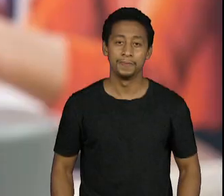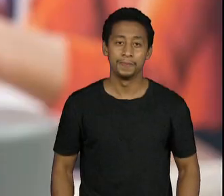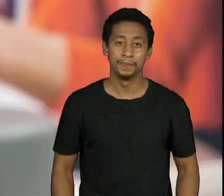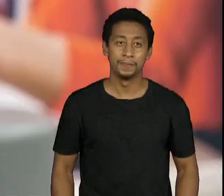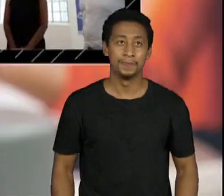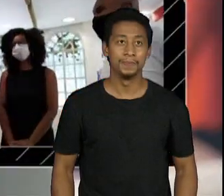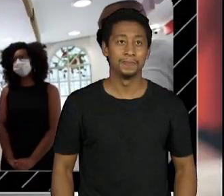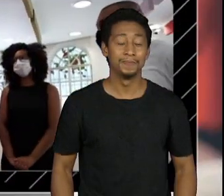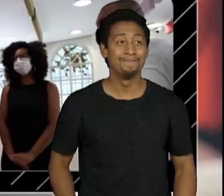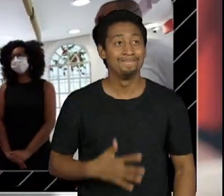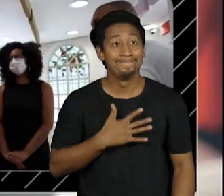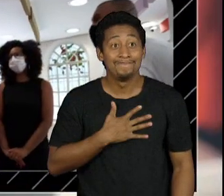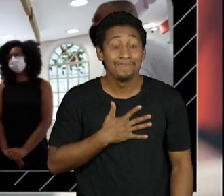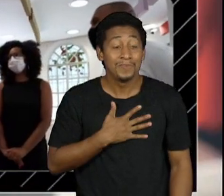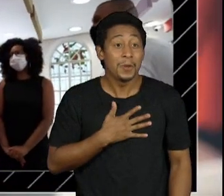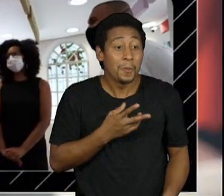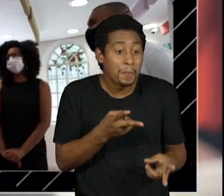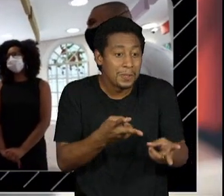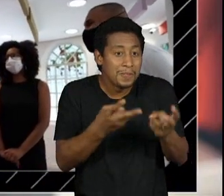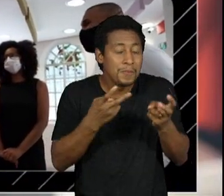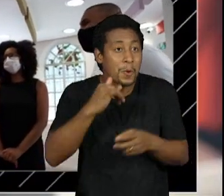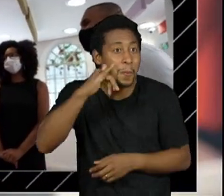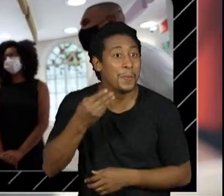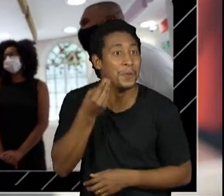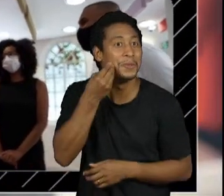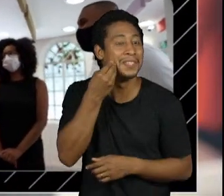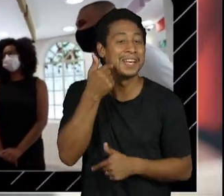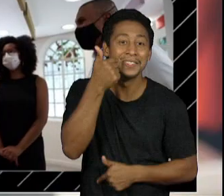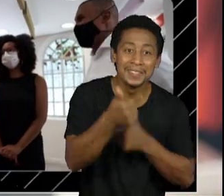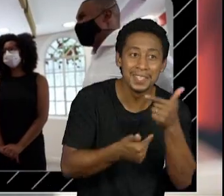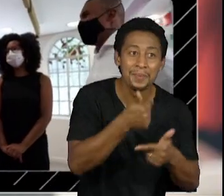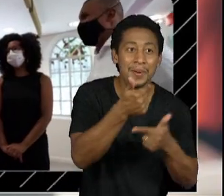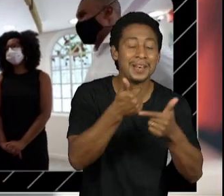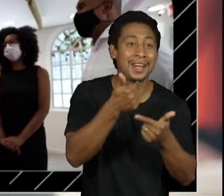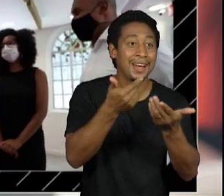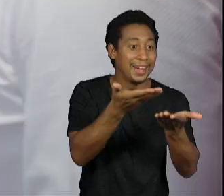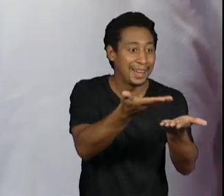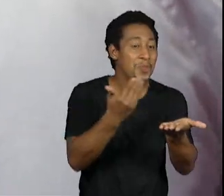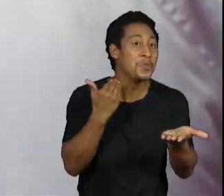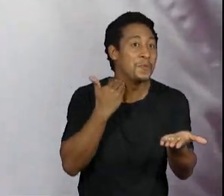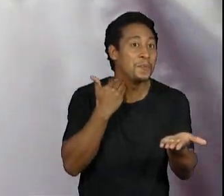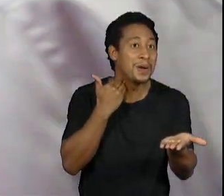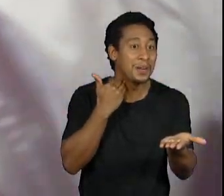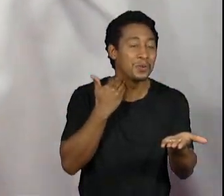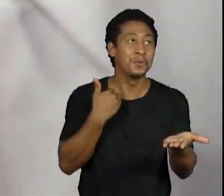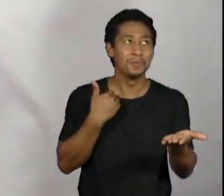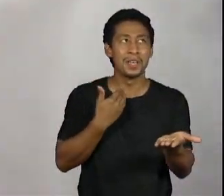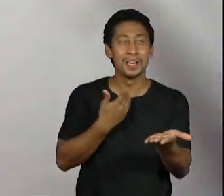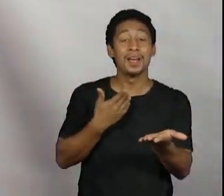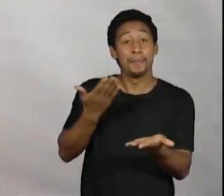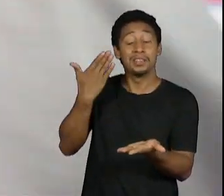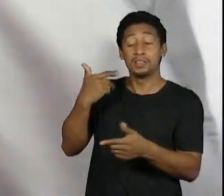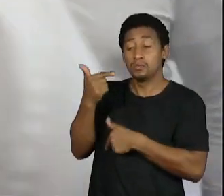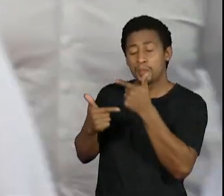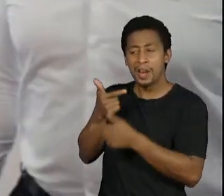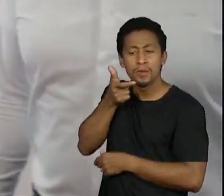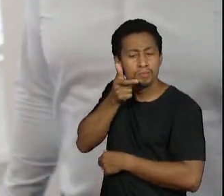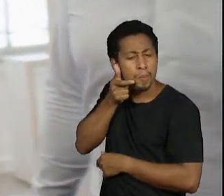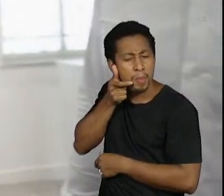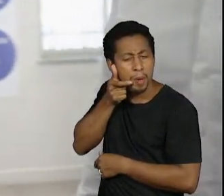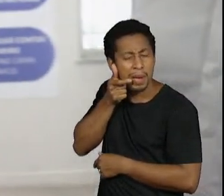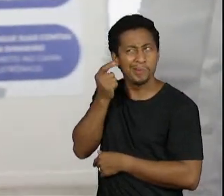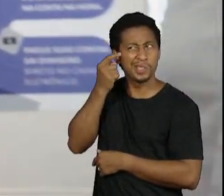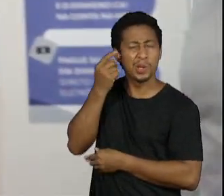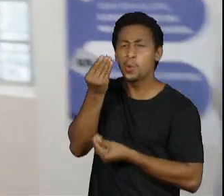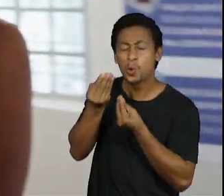Eu vi uma oportunidade de entrar no banco sendo telefonista então eu comecei a aprender sobre os produtos e serviços do banco e